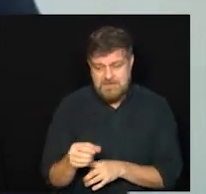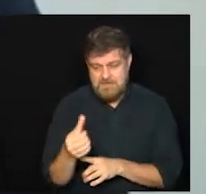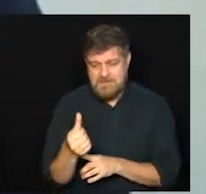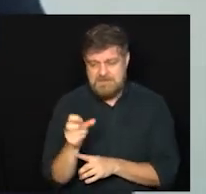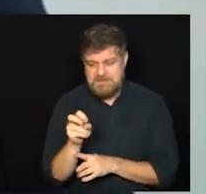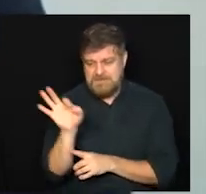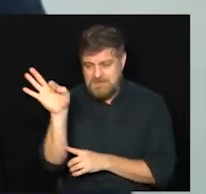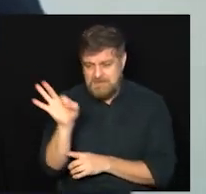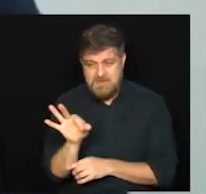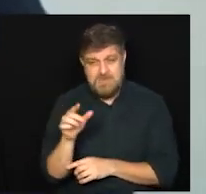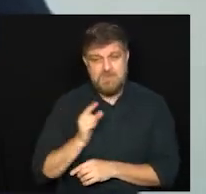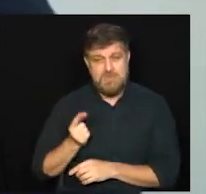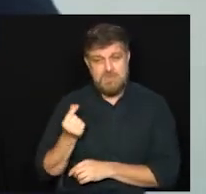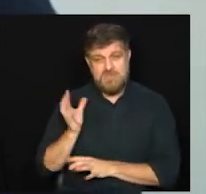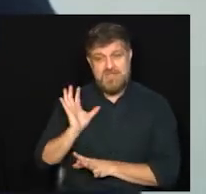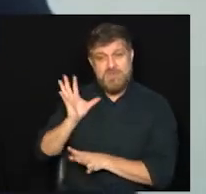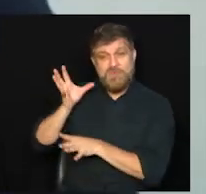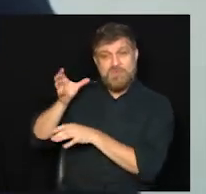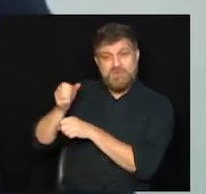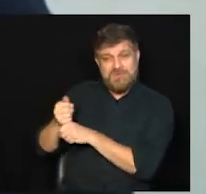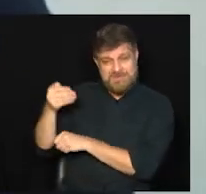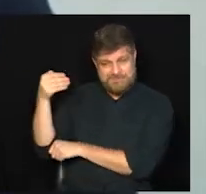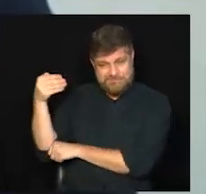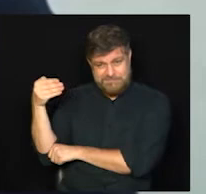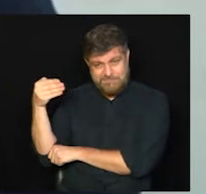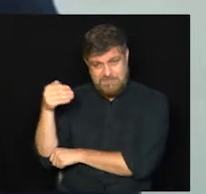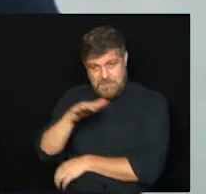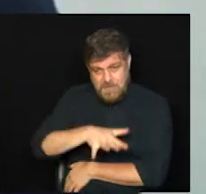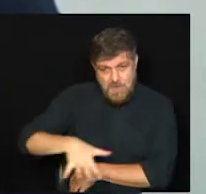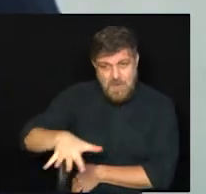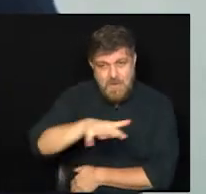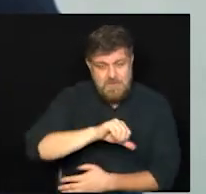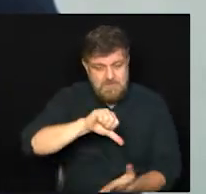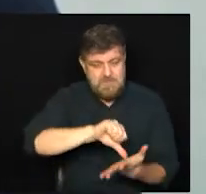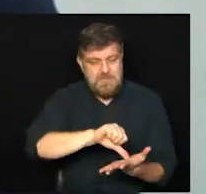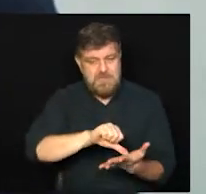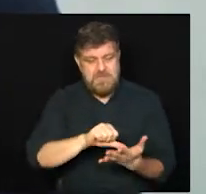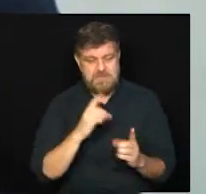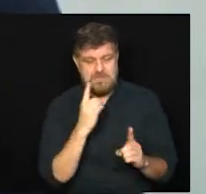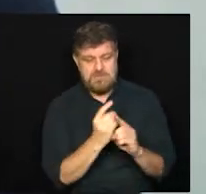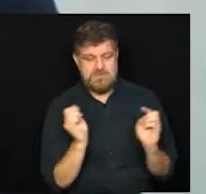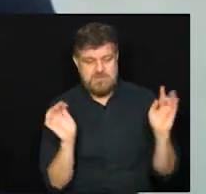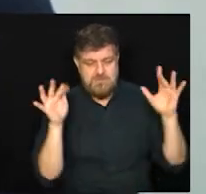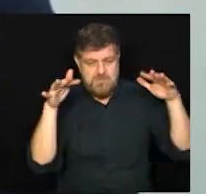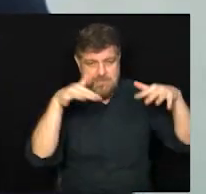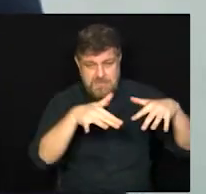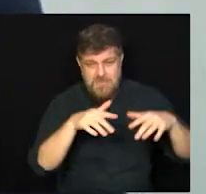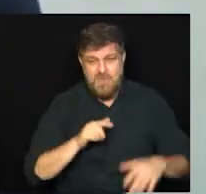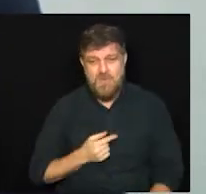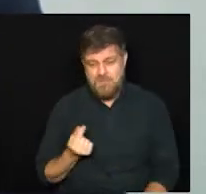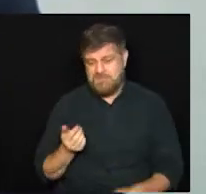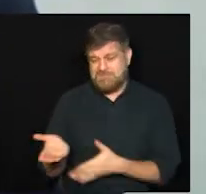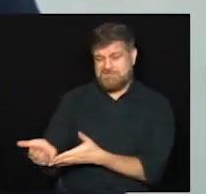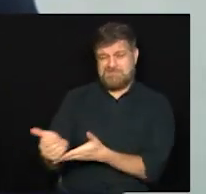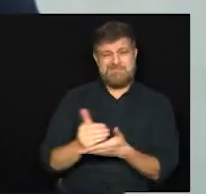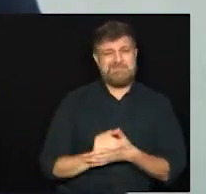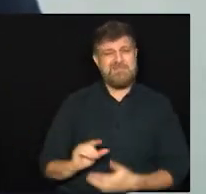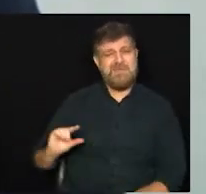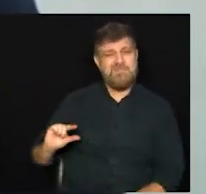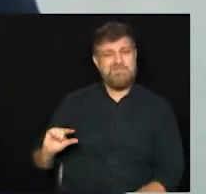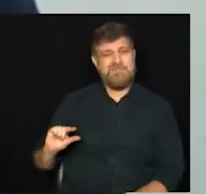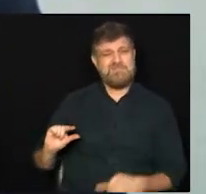3,65% do faturamento da hotelaria ou do setor de eventos. Como o faturamento esteve muito baixo, esse não